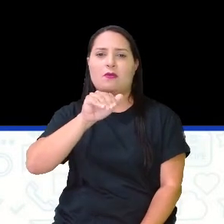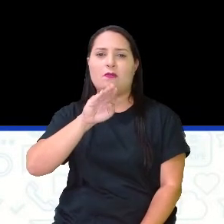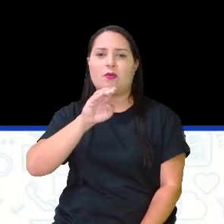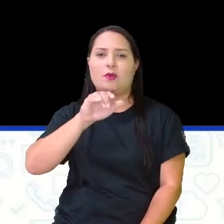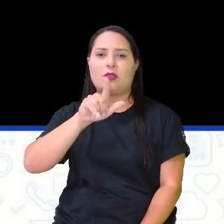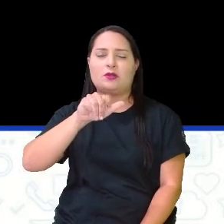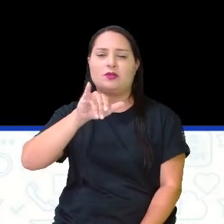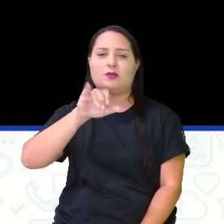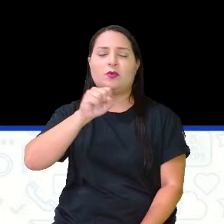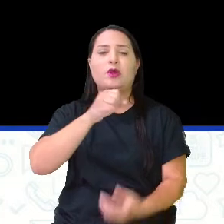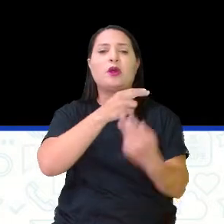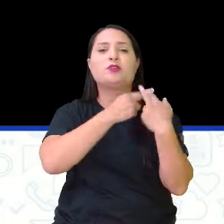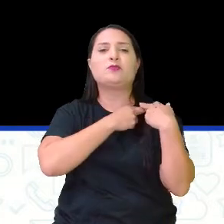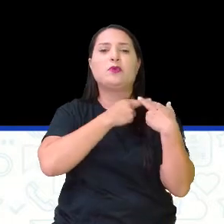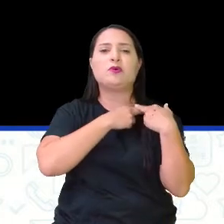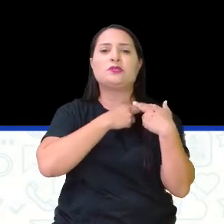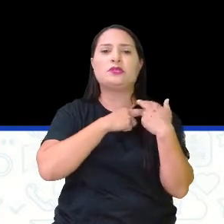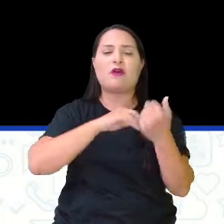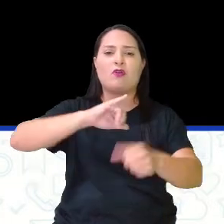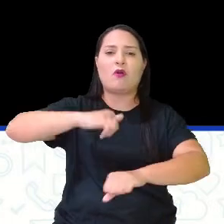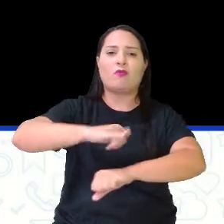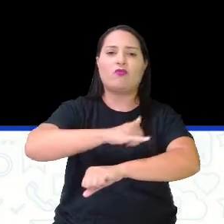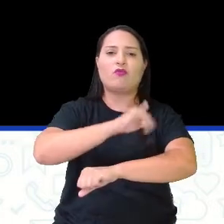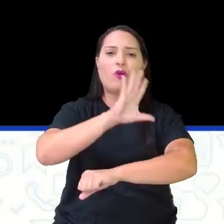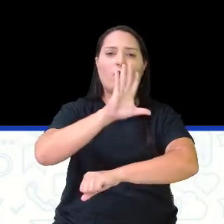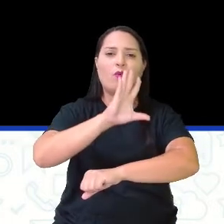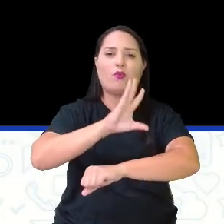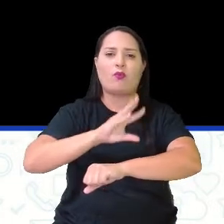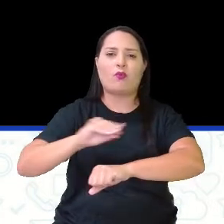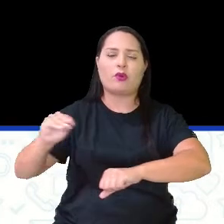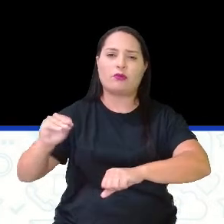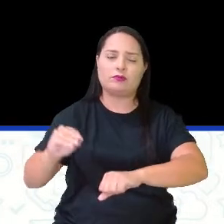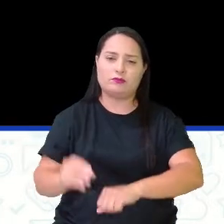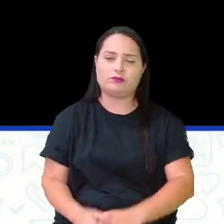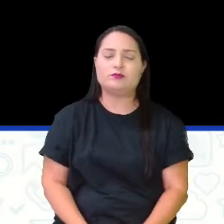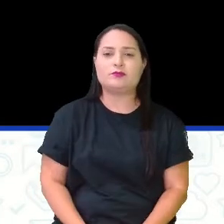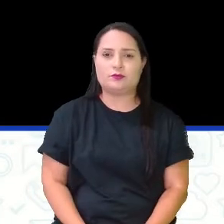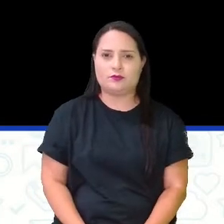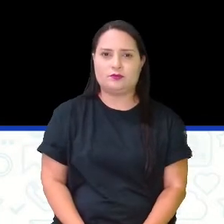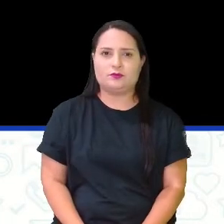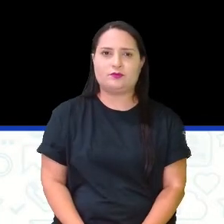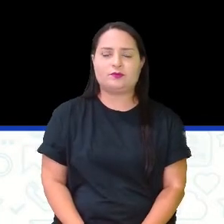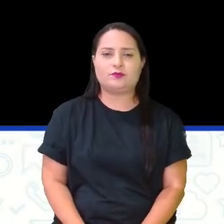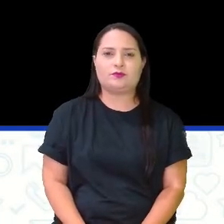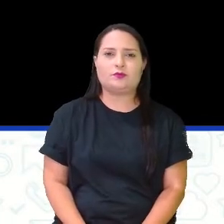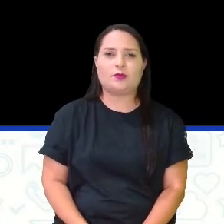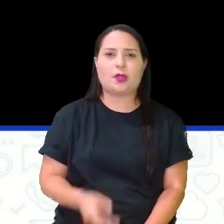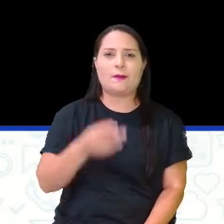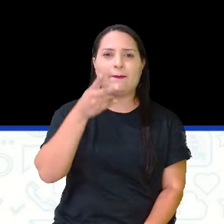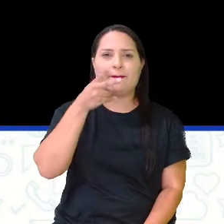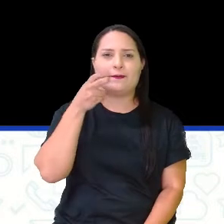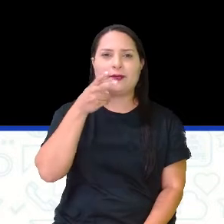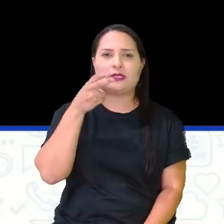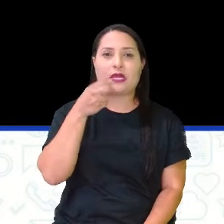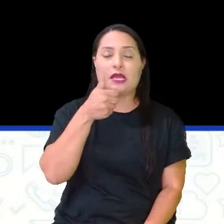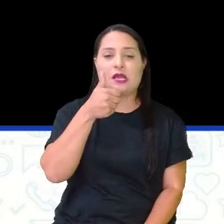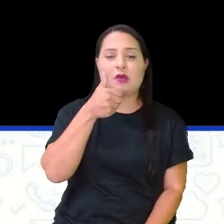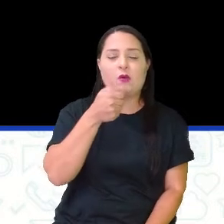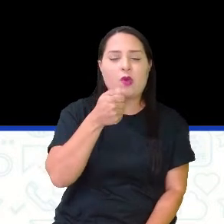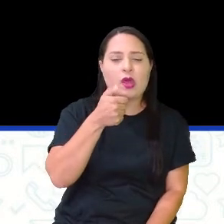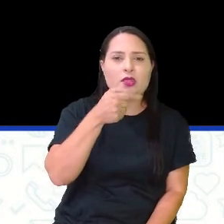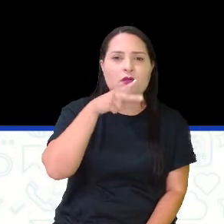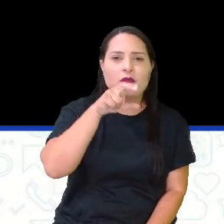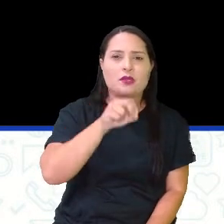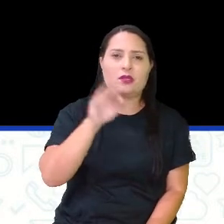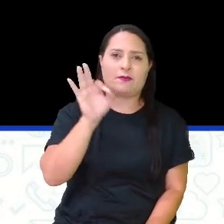responsável ali de queimar a nossa gordura, né? Então, vejam aí que é quase 15%.